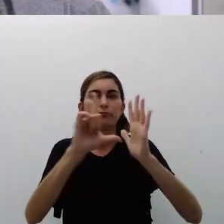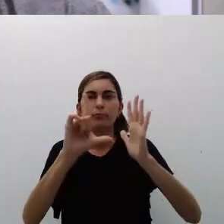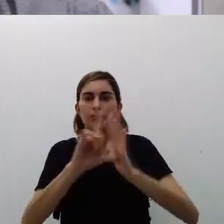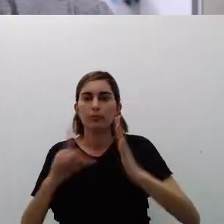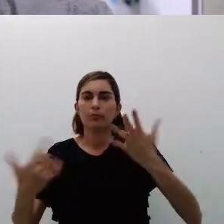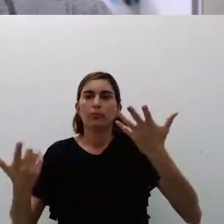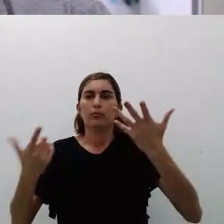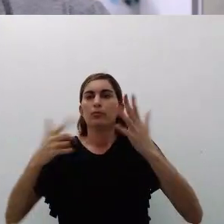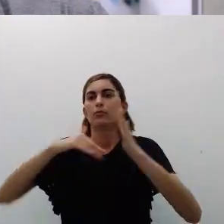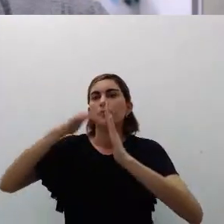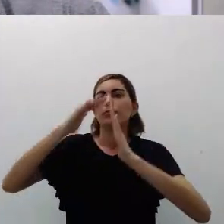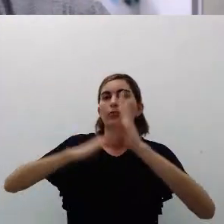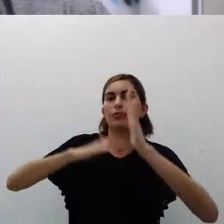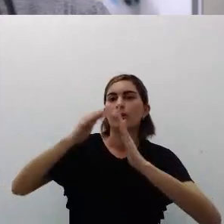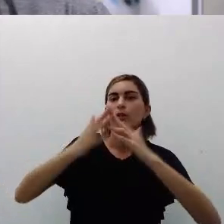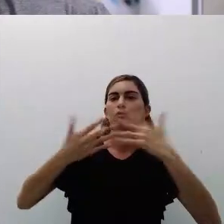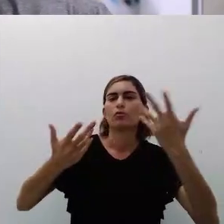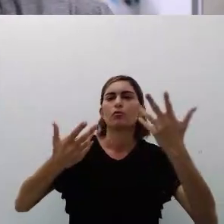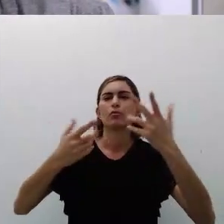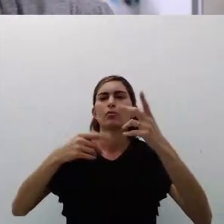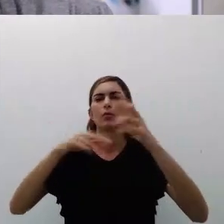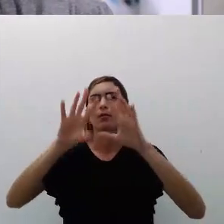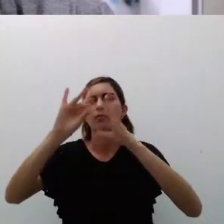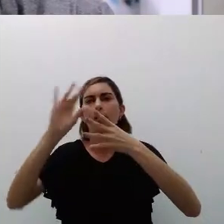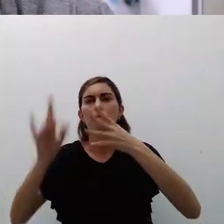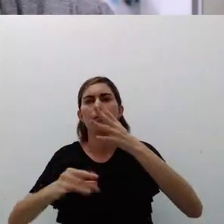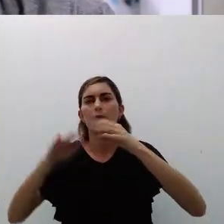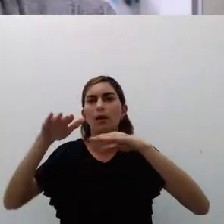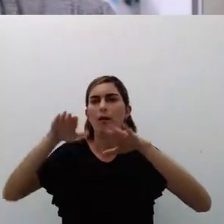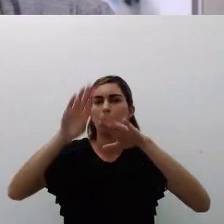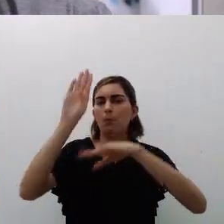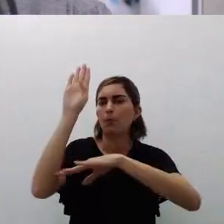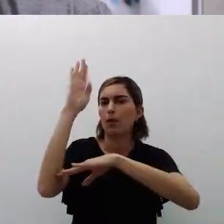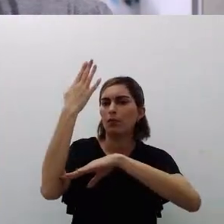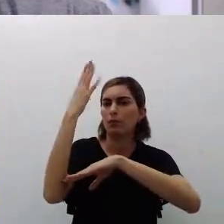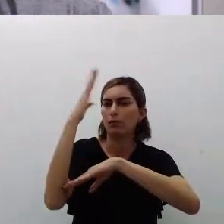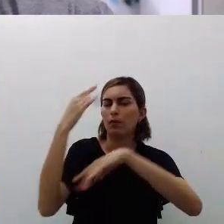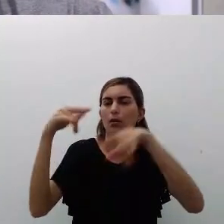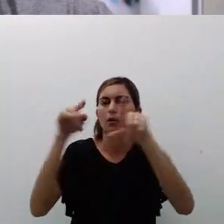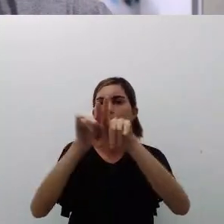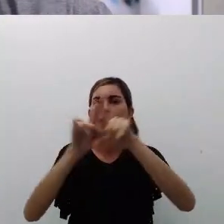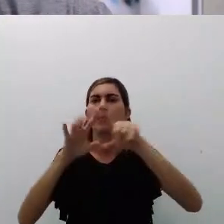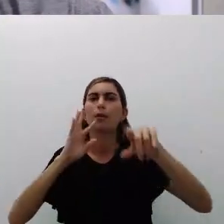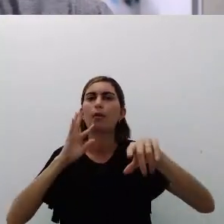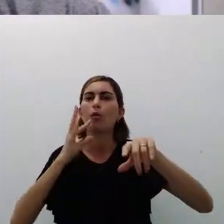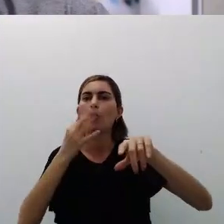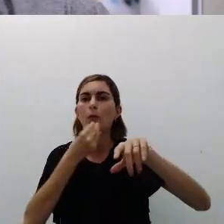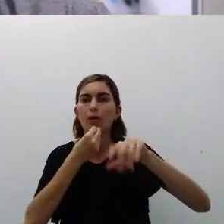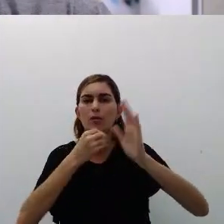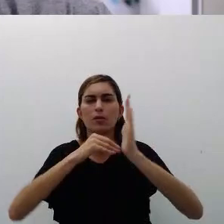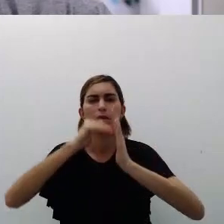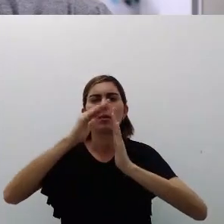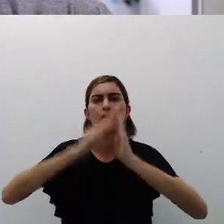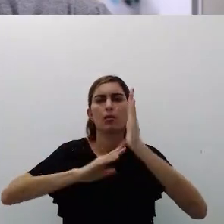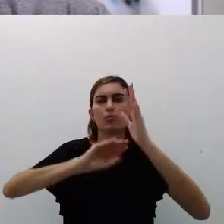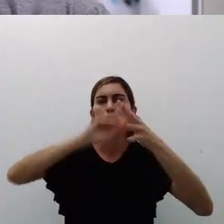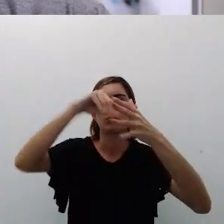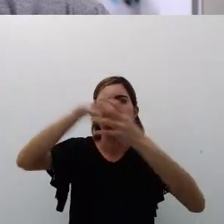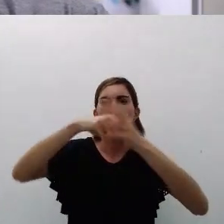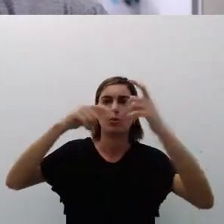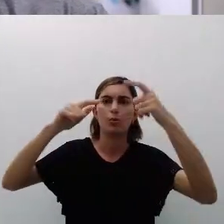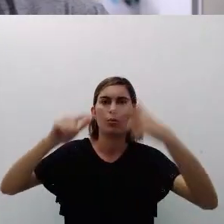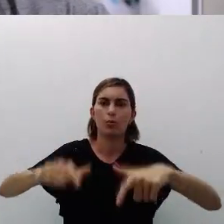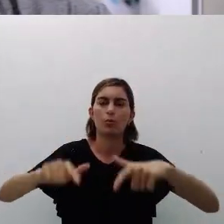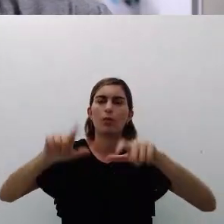detalhes da madeira, como também a reconhecer essas texturas dentro de um ambiente digital para poder aplicar no seu